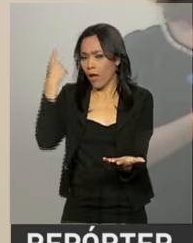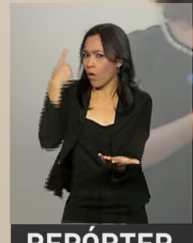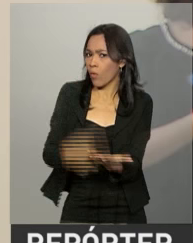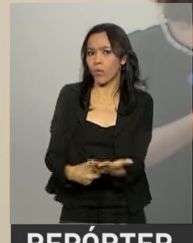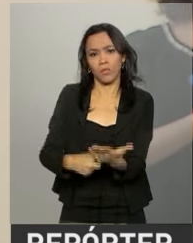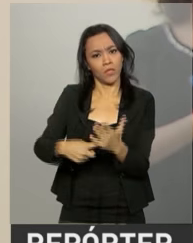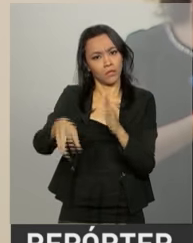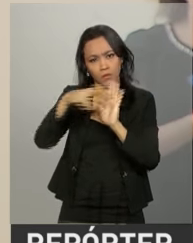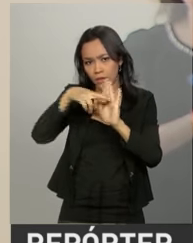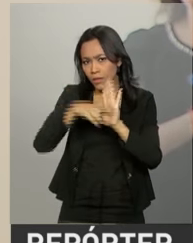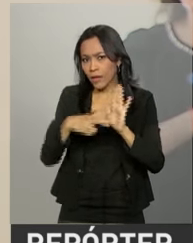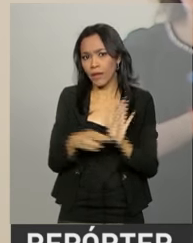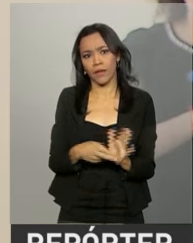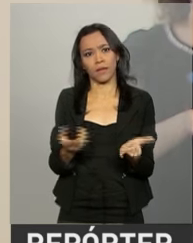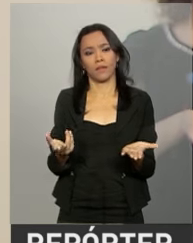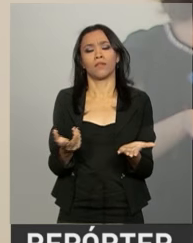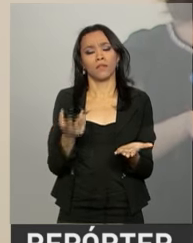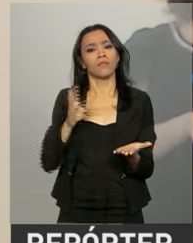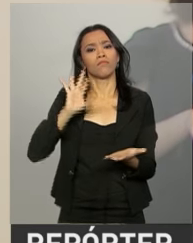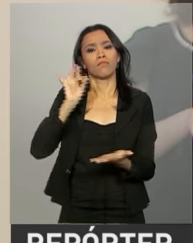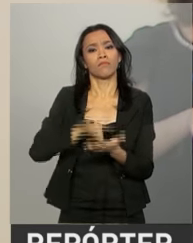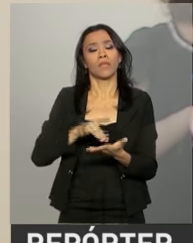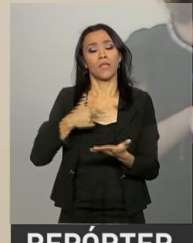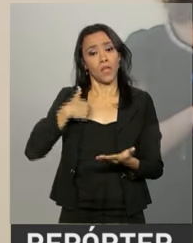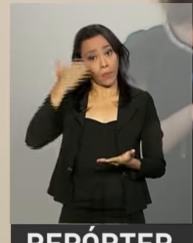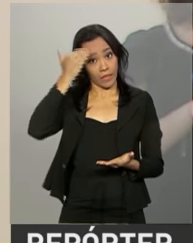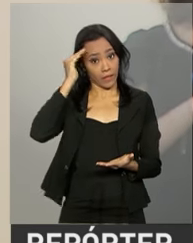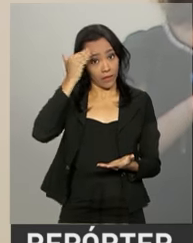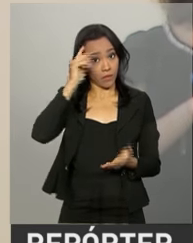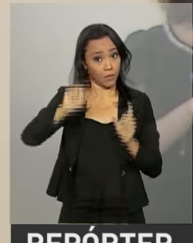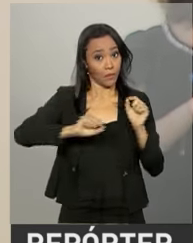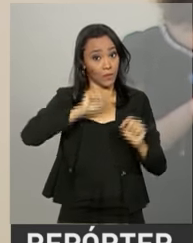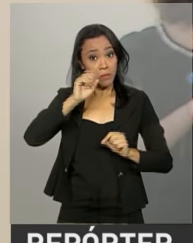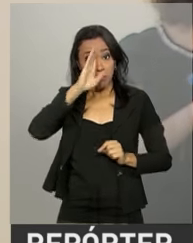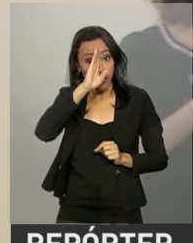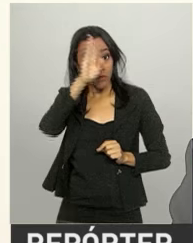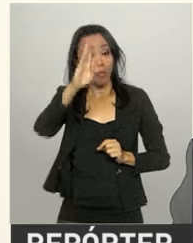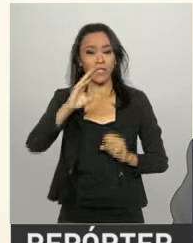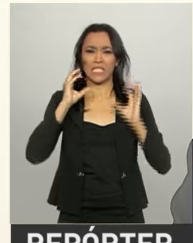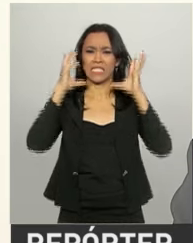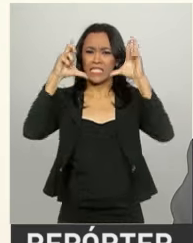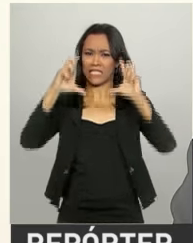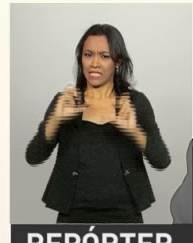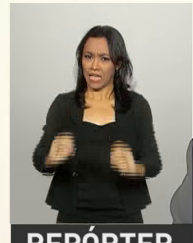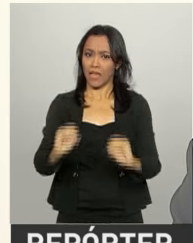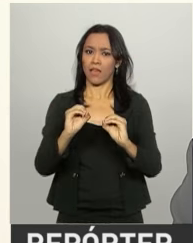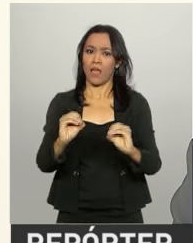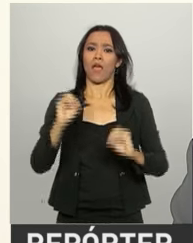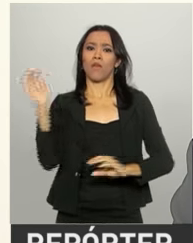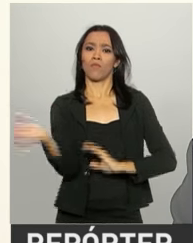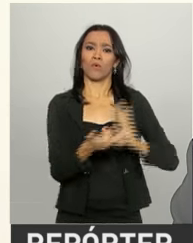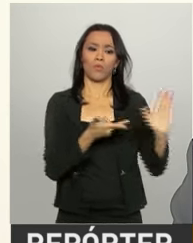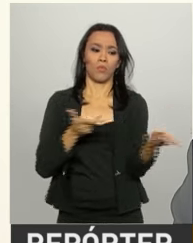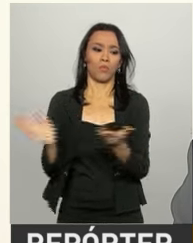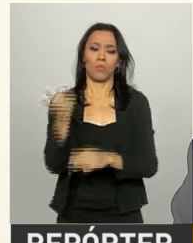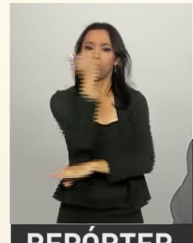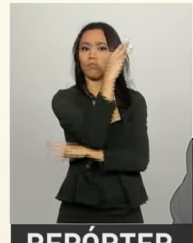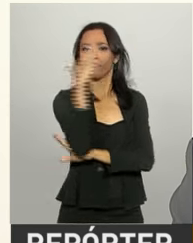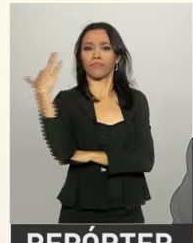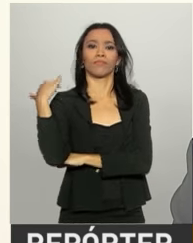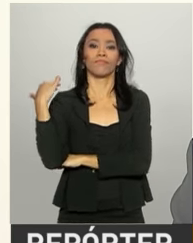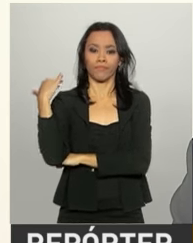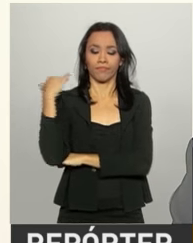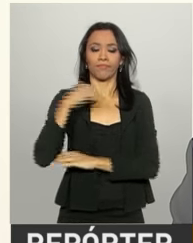necessárias e, em meu entendimento, especialmente a questão do desmatamento zero. Nós vemos esse compromisso